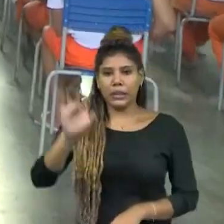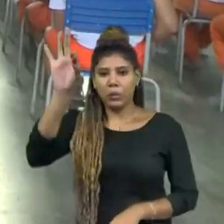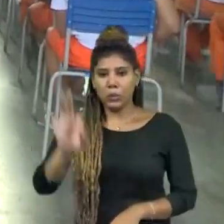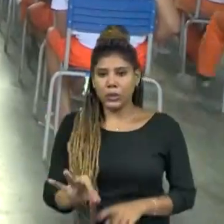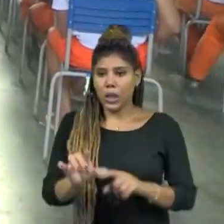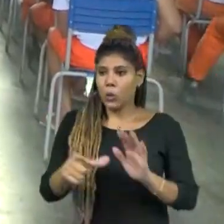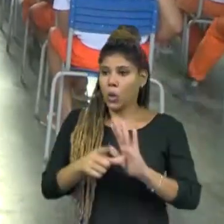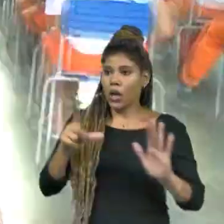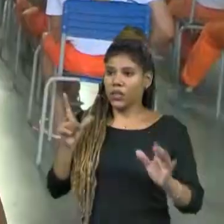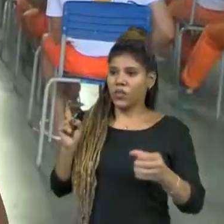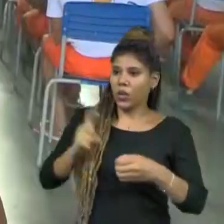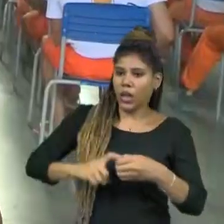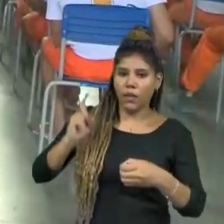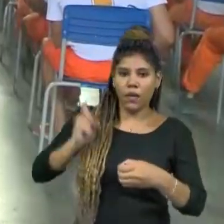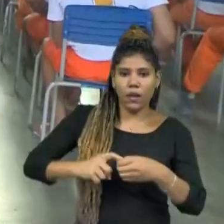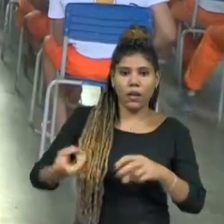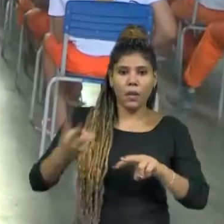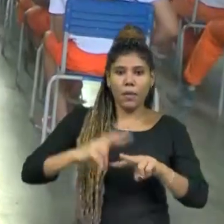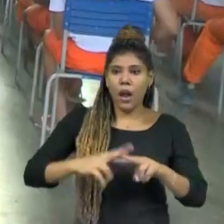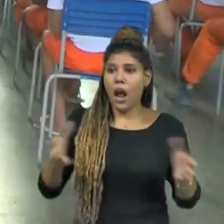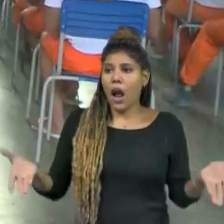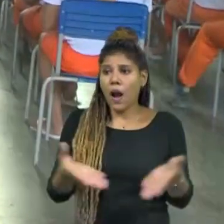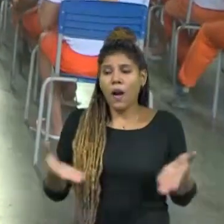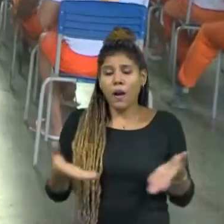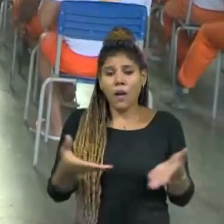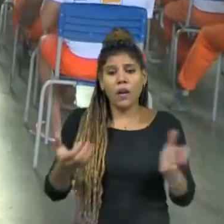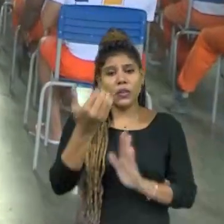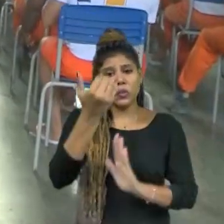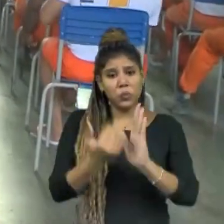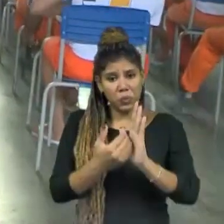está em 23%. Na maioria do país, né,